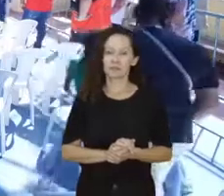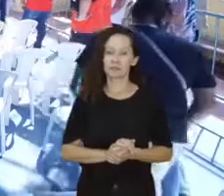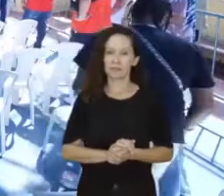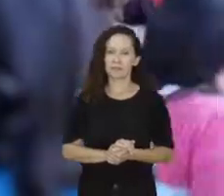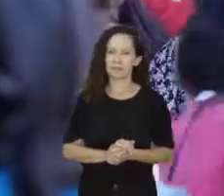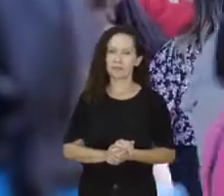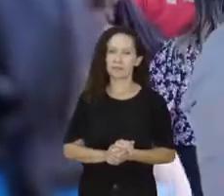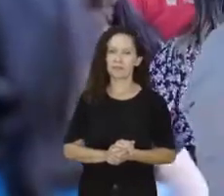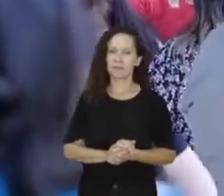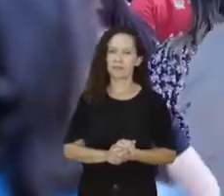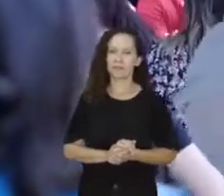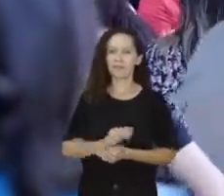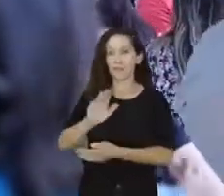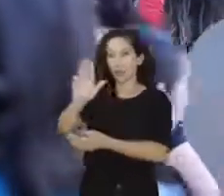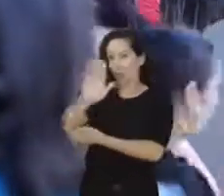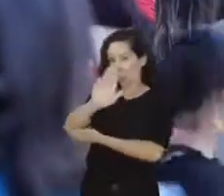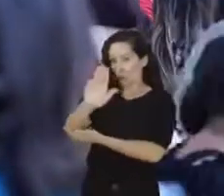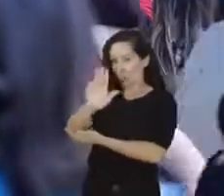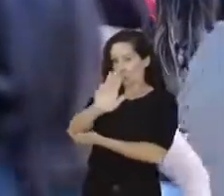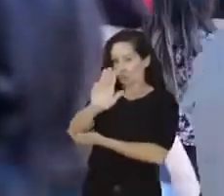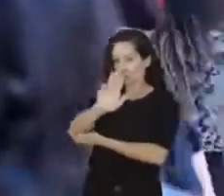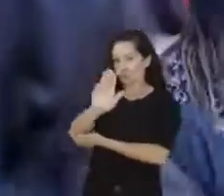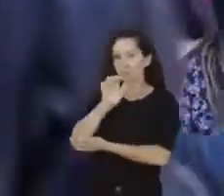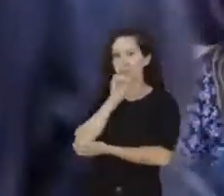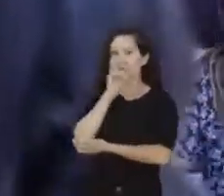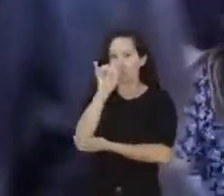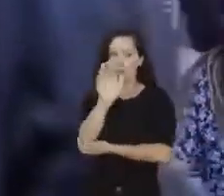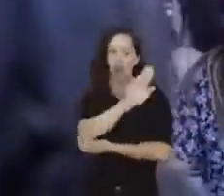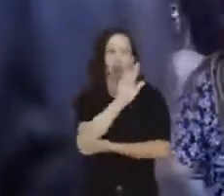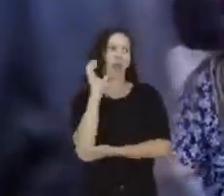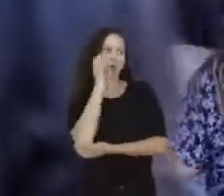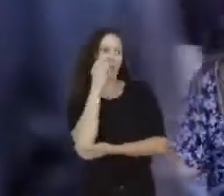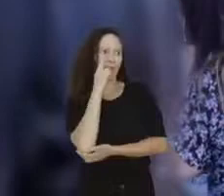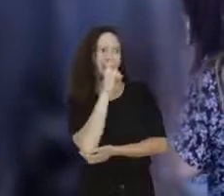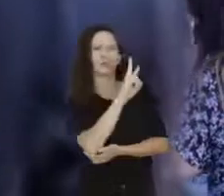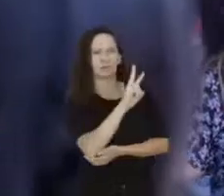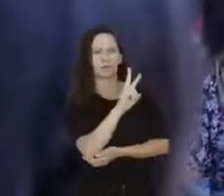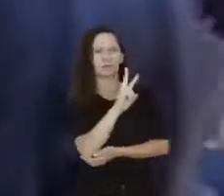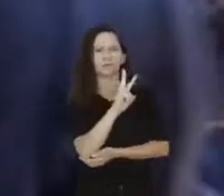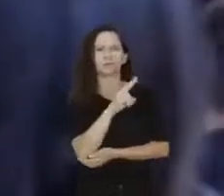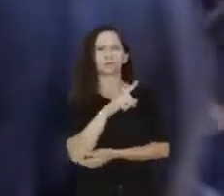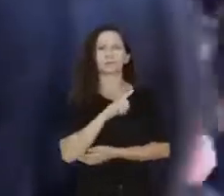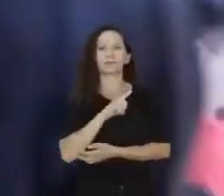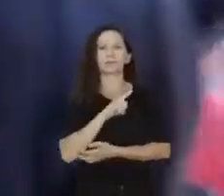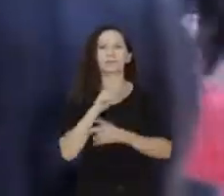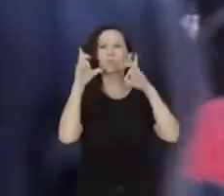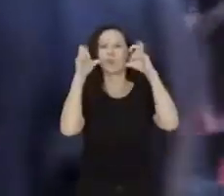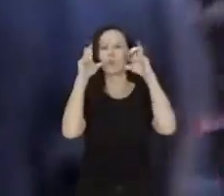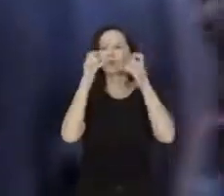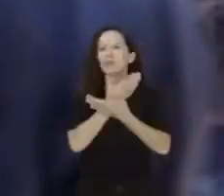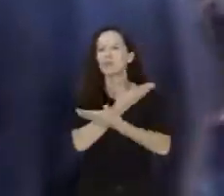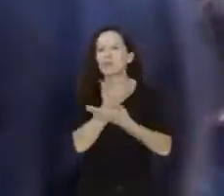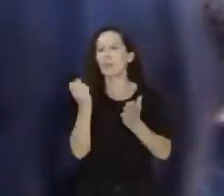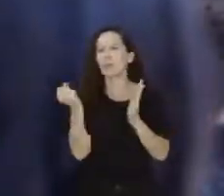Lula! Lula, rapidinho aqui, Lula. A gente tem um presente pra vocês aqui, né?